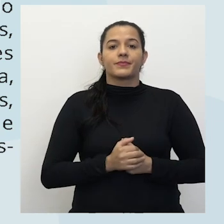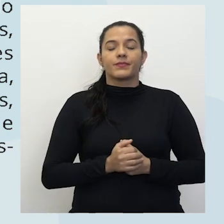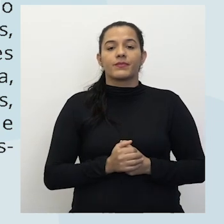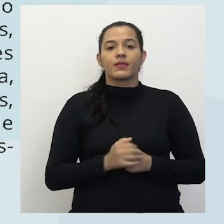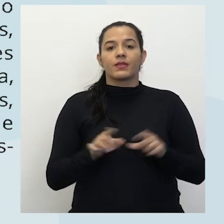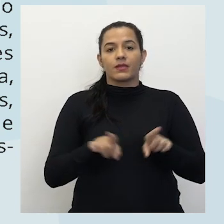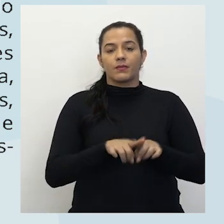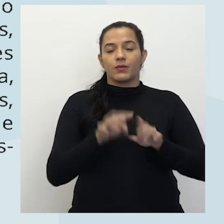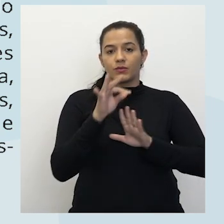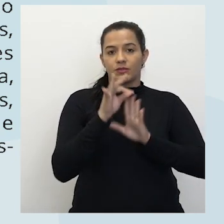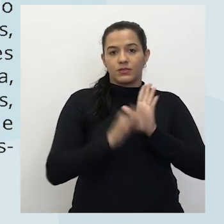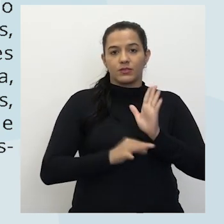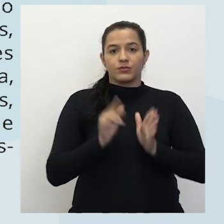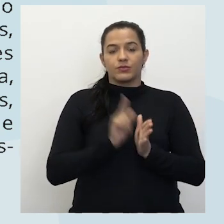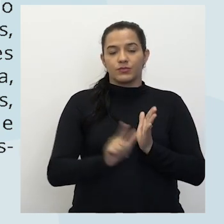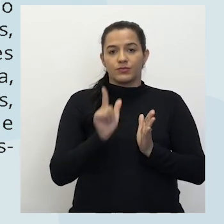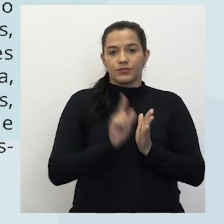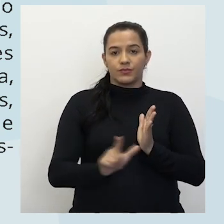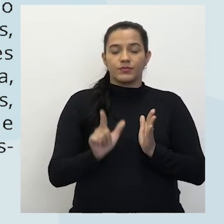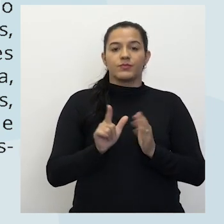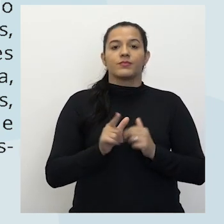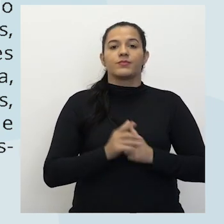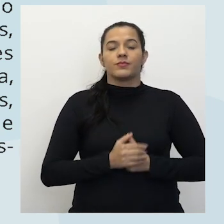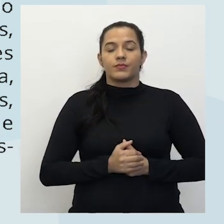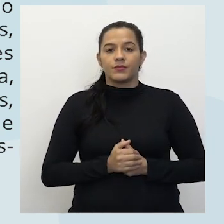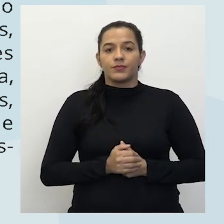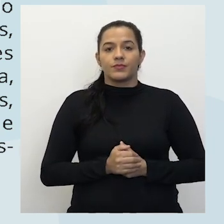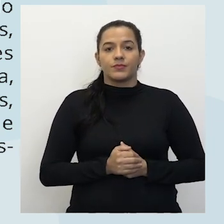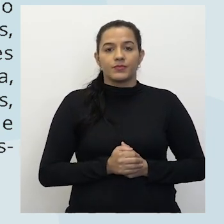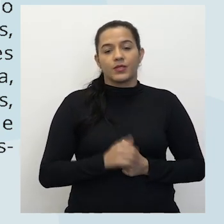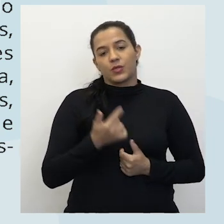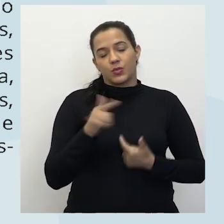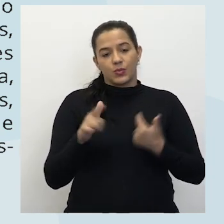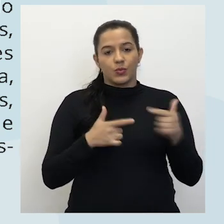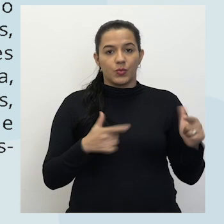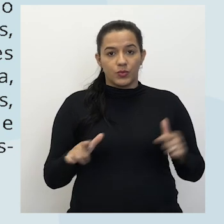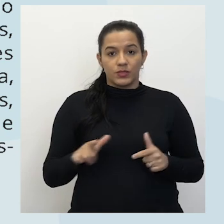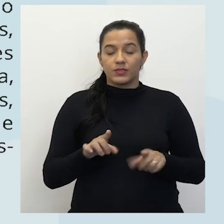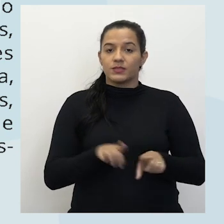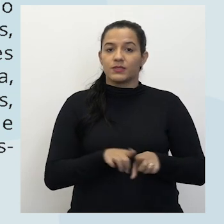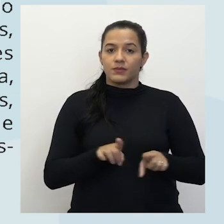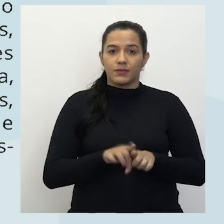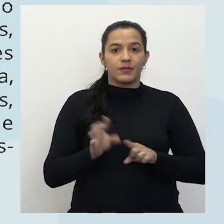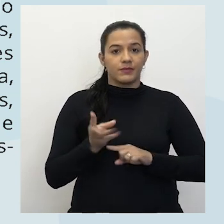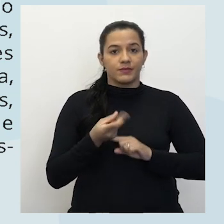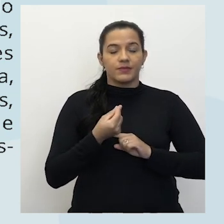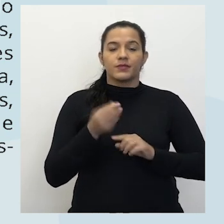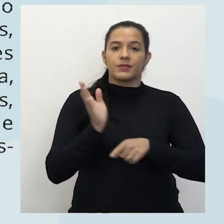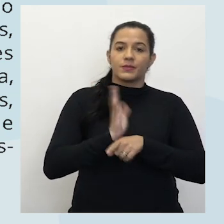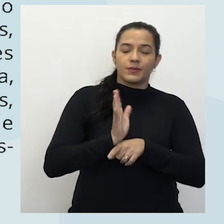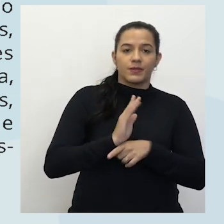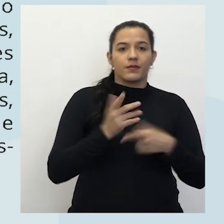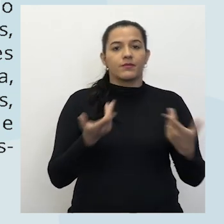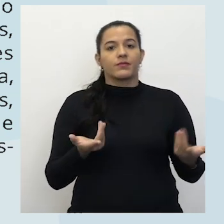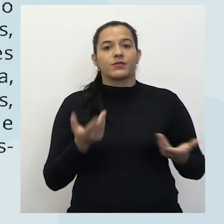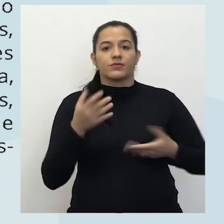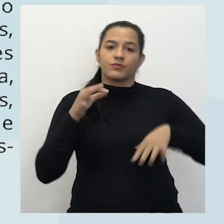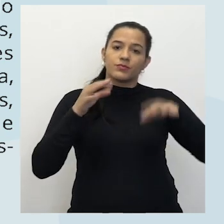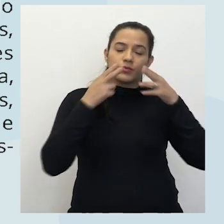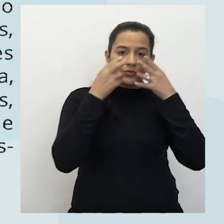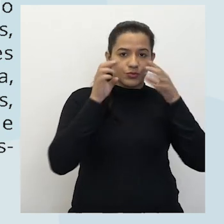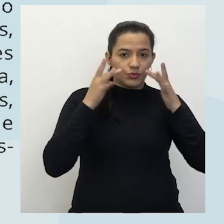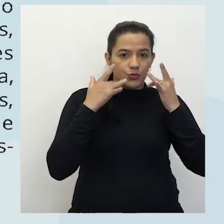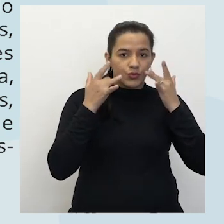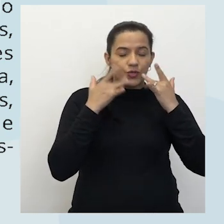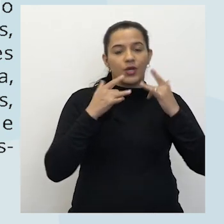textos literários, entre esses textos literários e outras manifestações artísticas, cinema, teatro, artes visuais